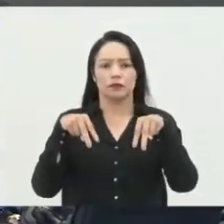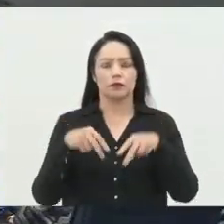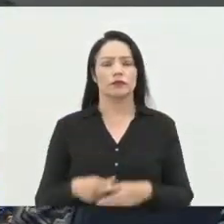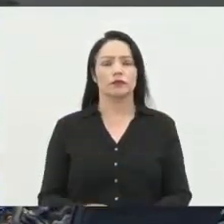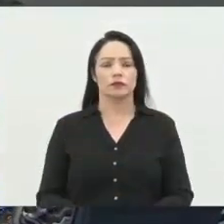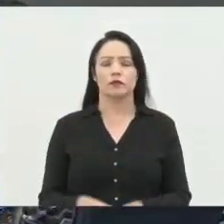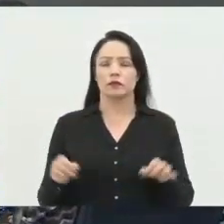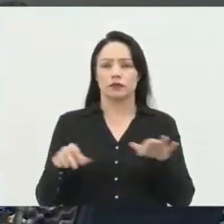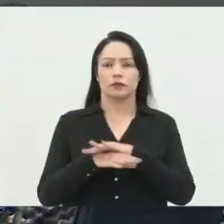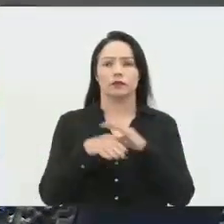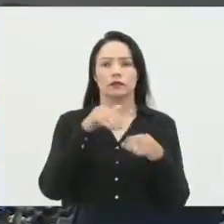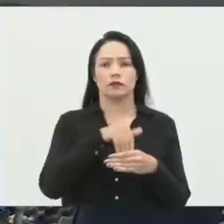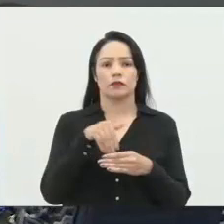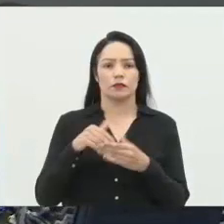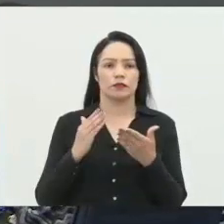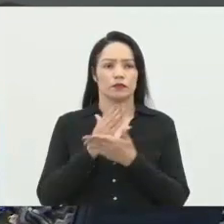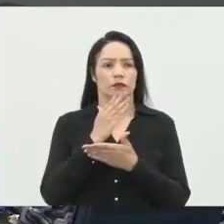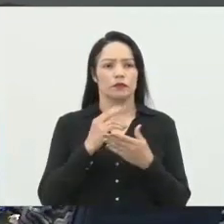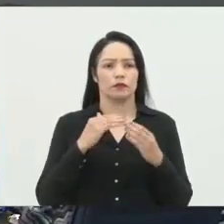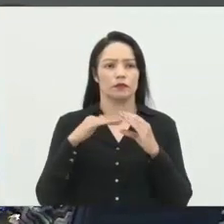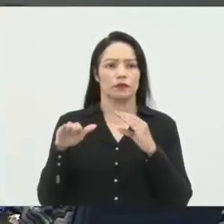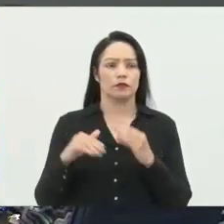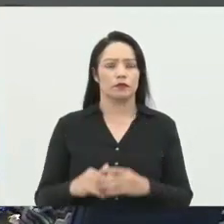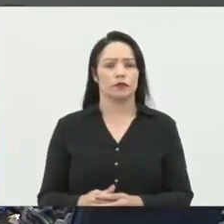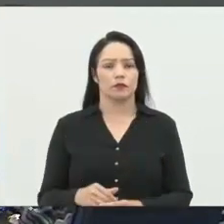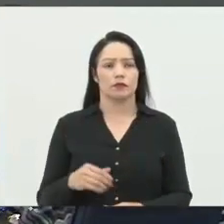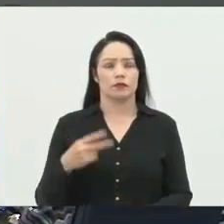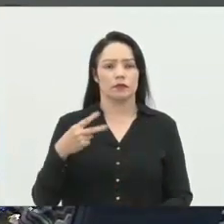encerrada a votação aprovado em caminho